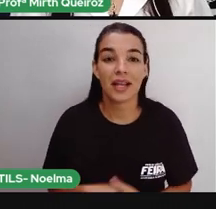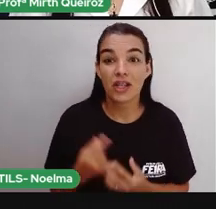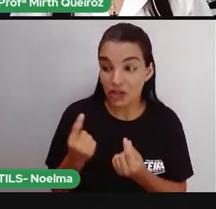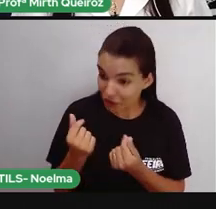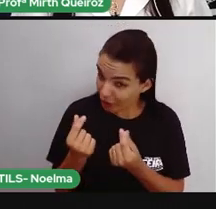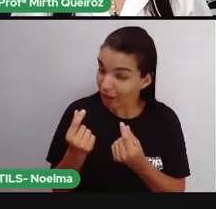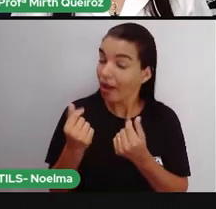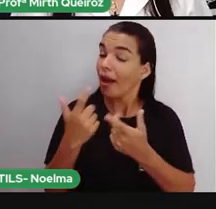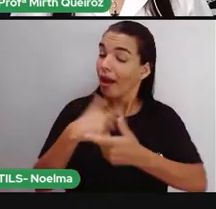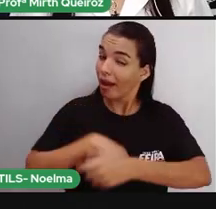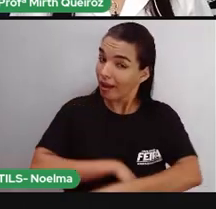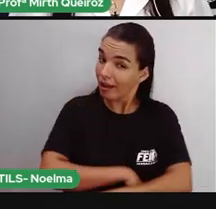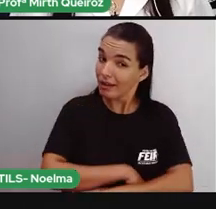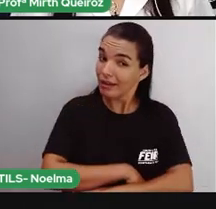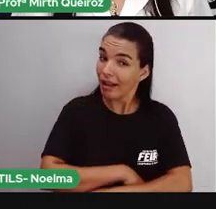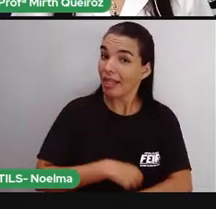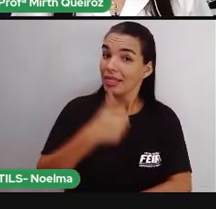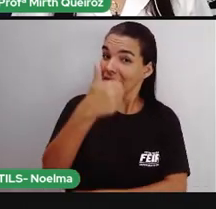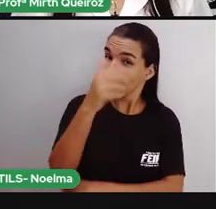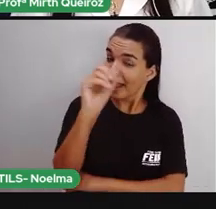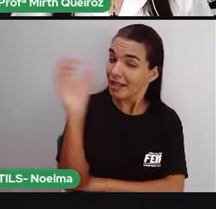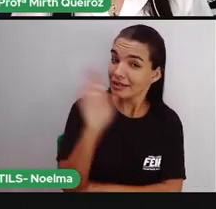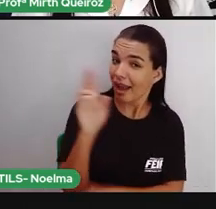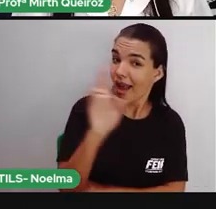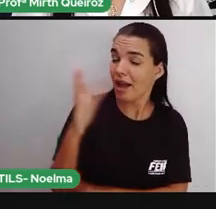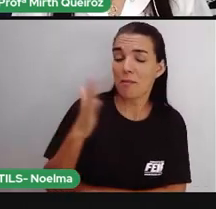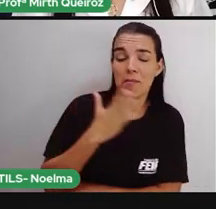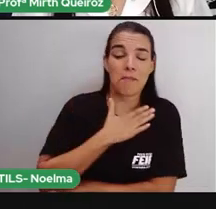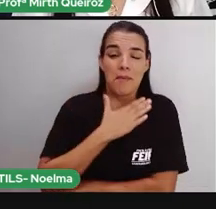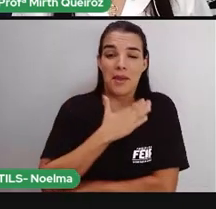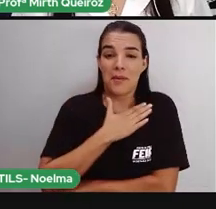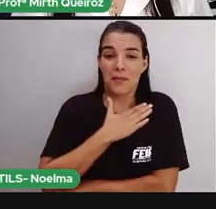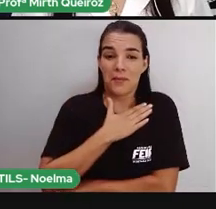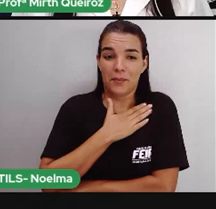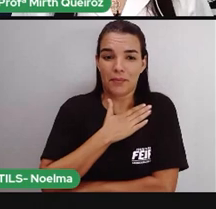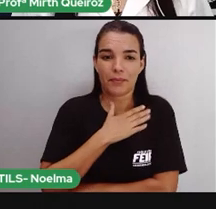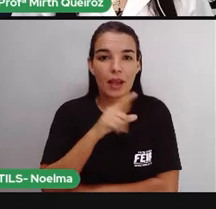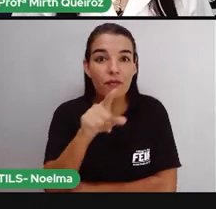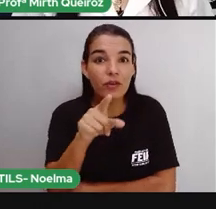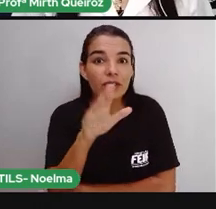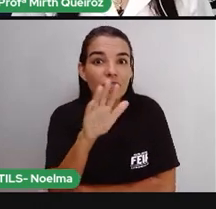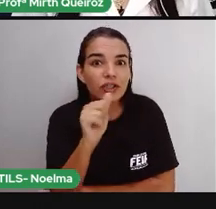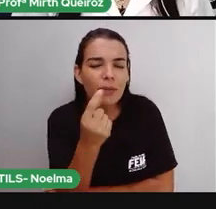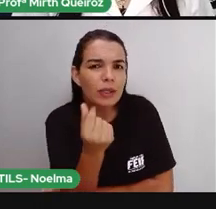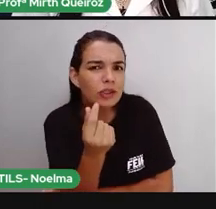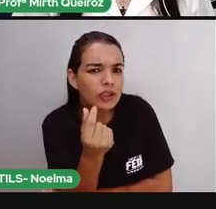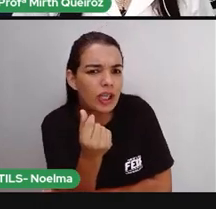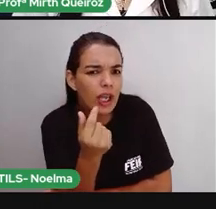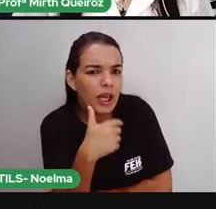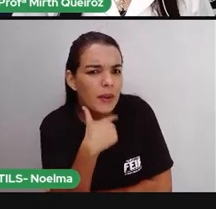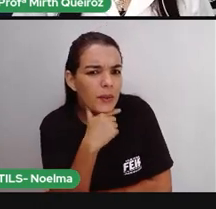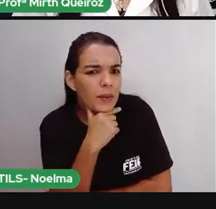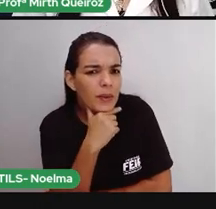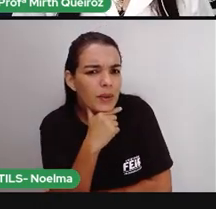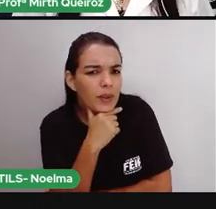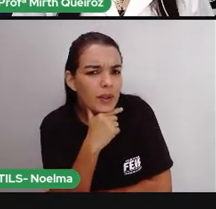Dinheiro, ora. Dez reais, tudo meu. Você chama isso de dinheiro?